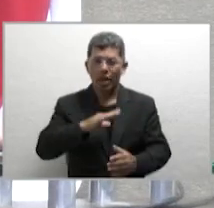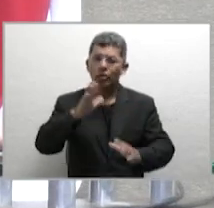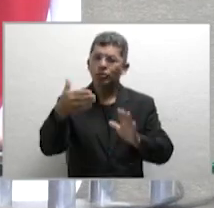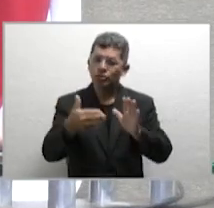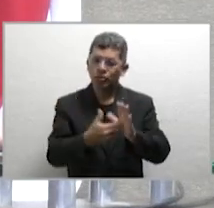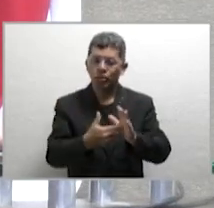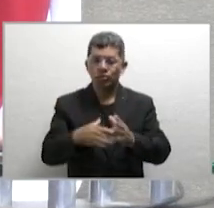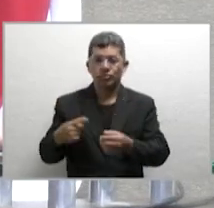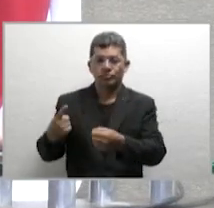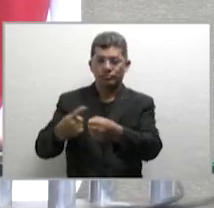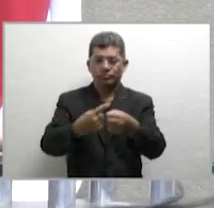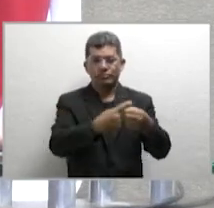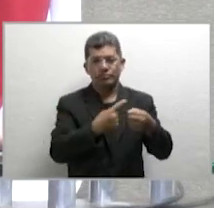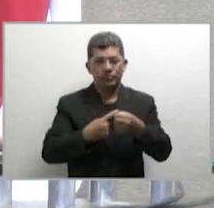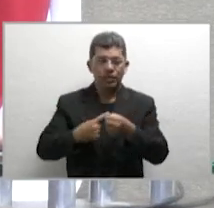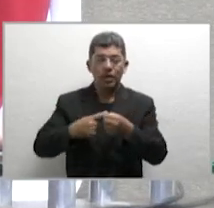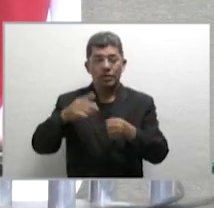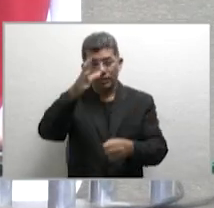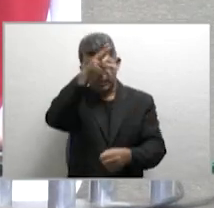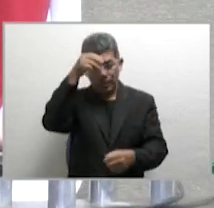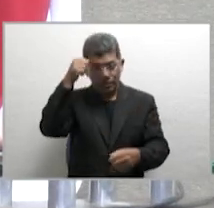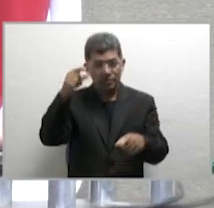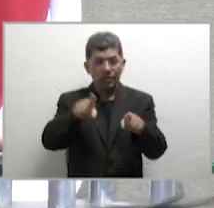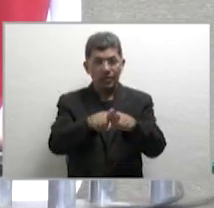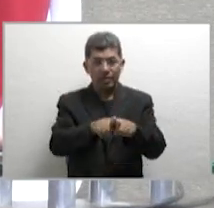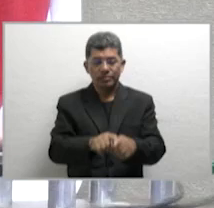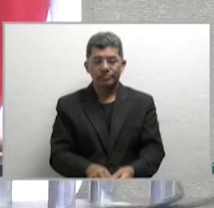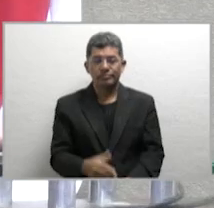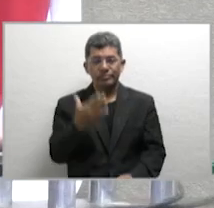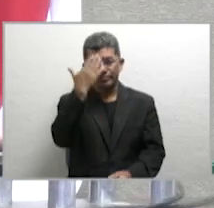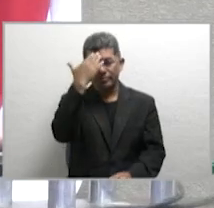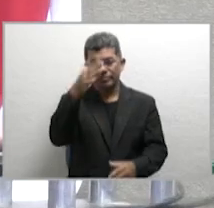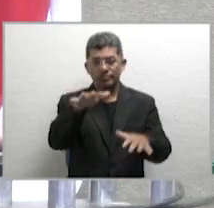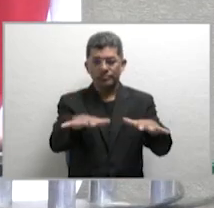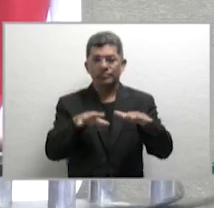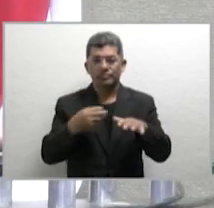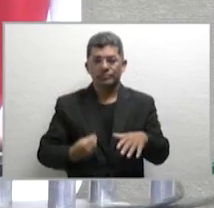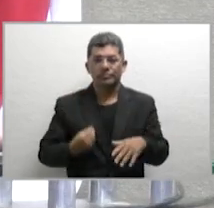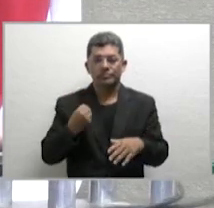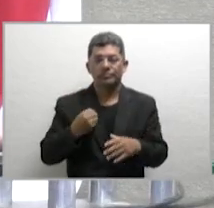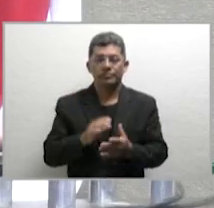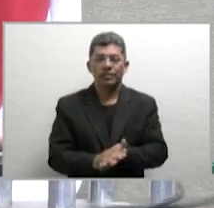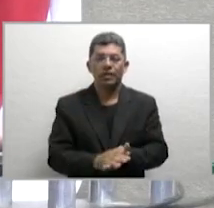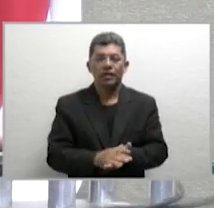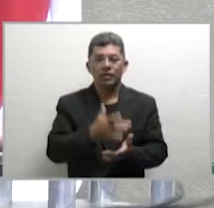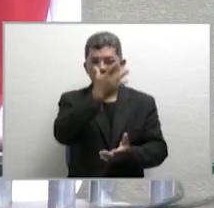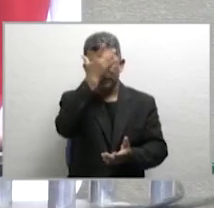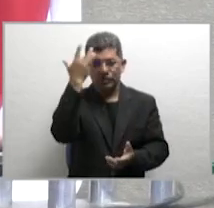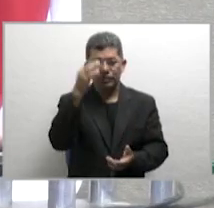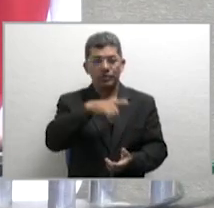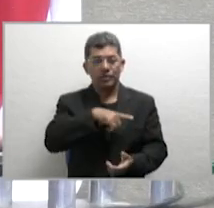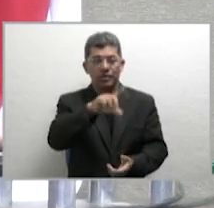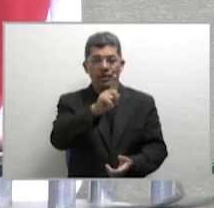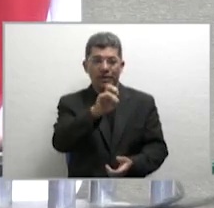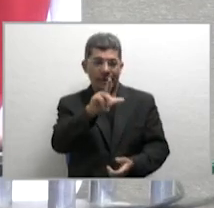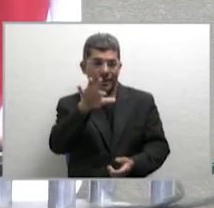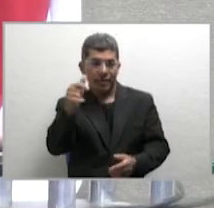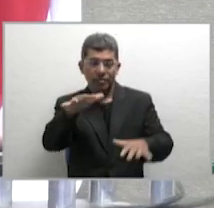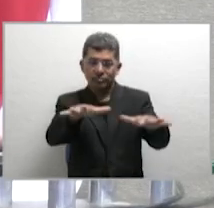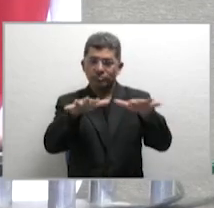votos do interior e todos os votos aqui de Manaus, agradecer a presença das pessoas que estão na plateia e